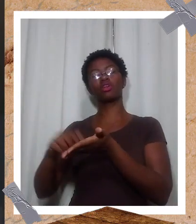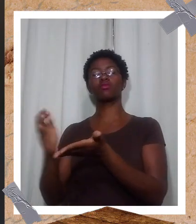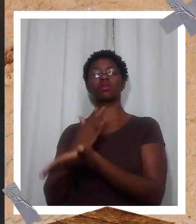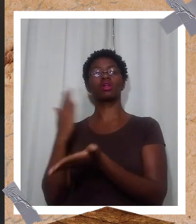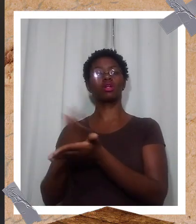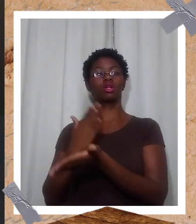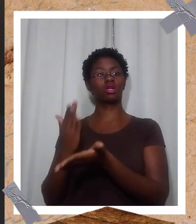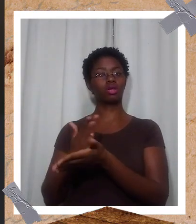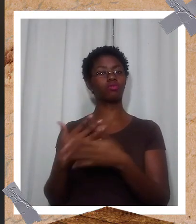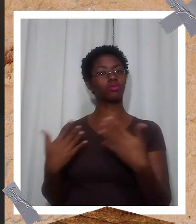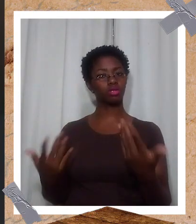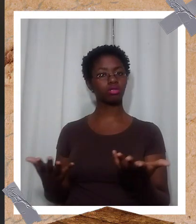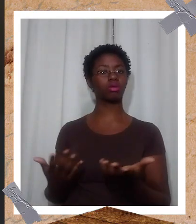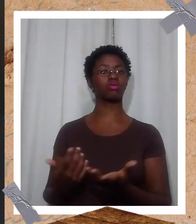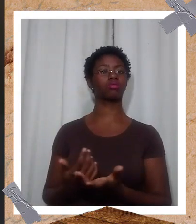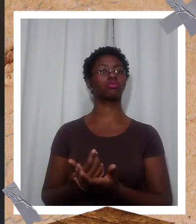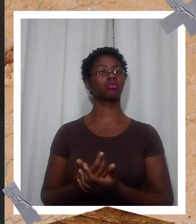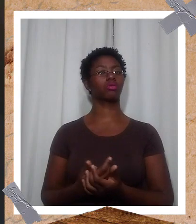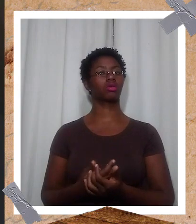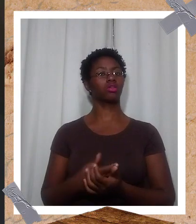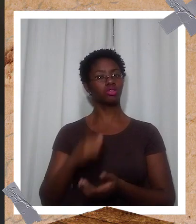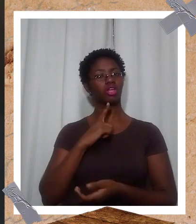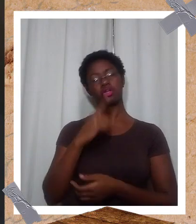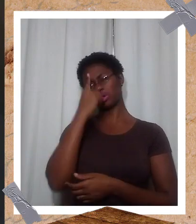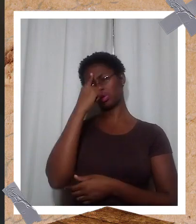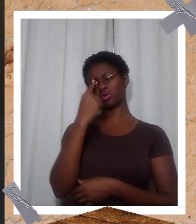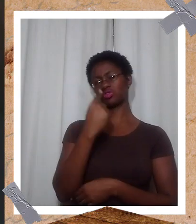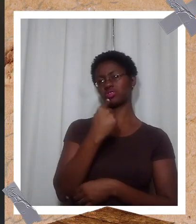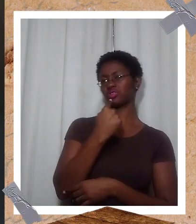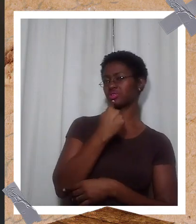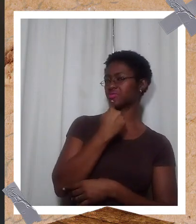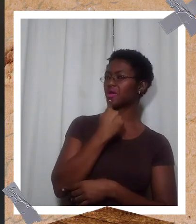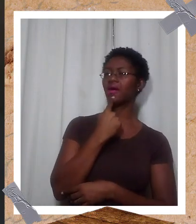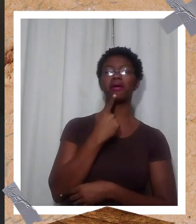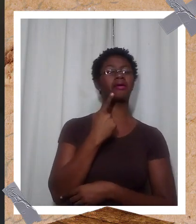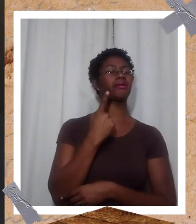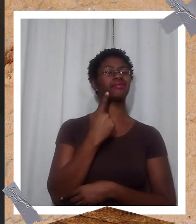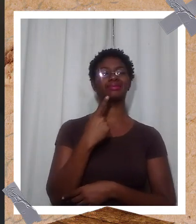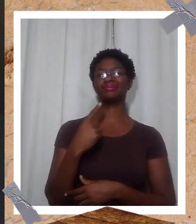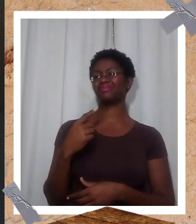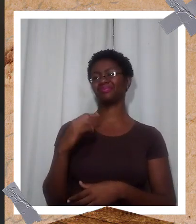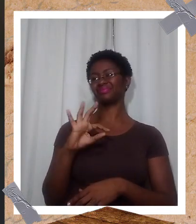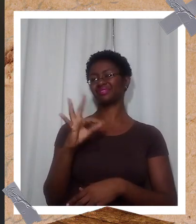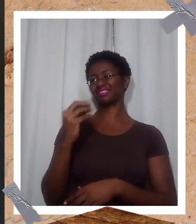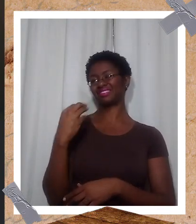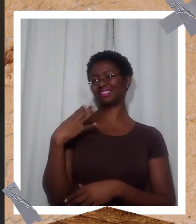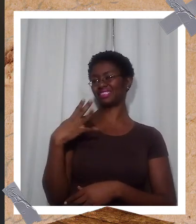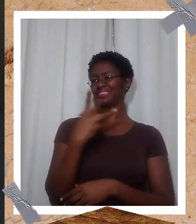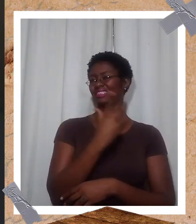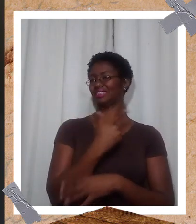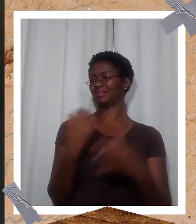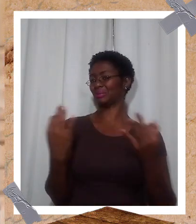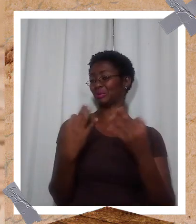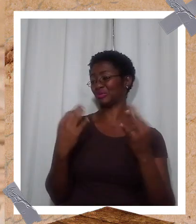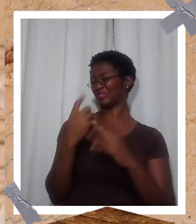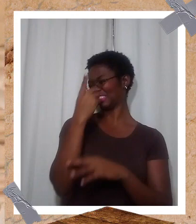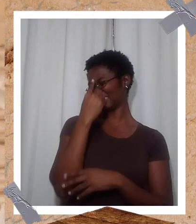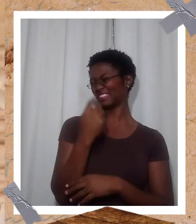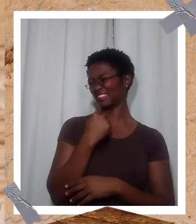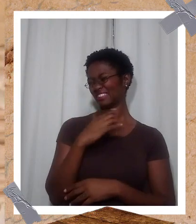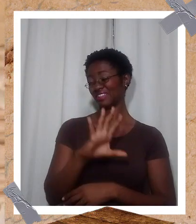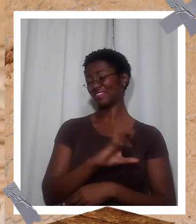ela tem um perfil de ilustração e são lindamente e brilhantemente ilustrados.